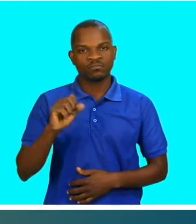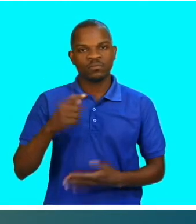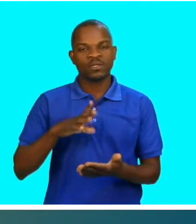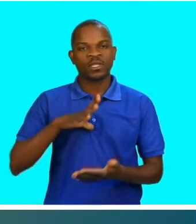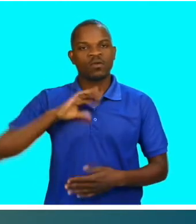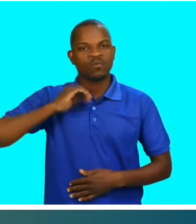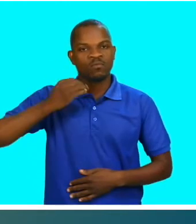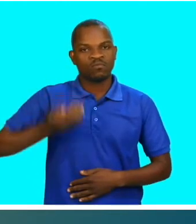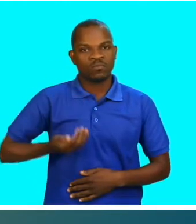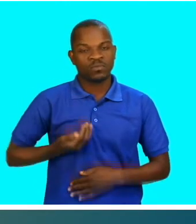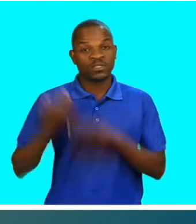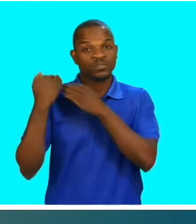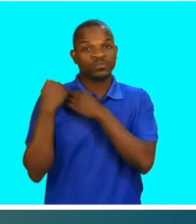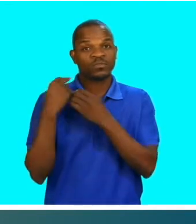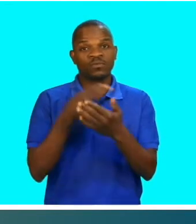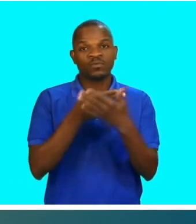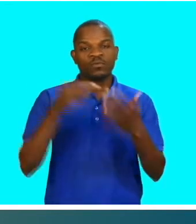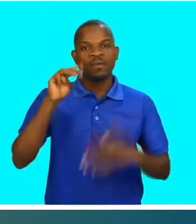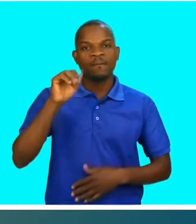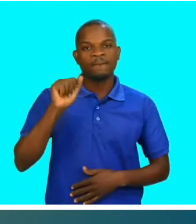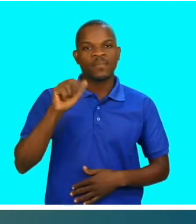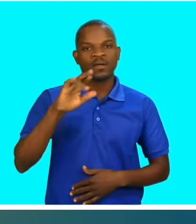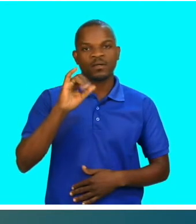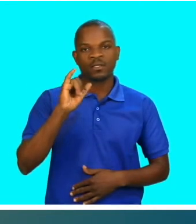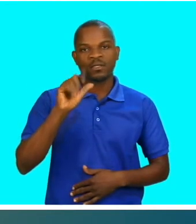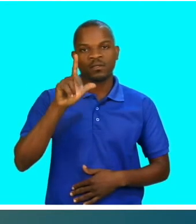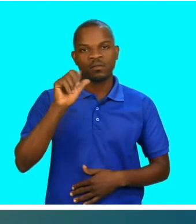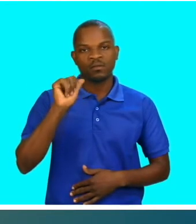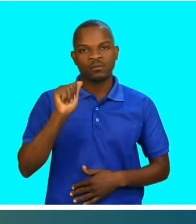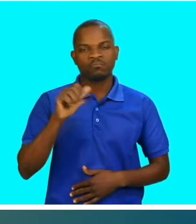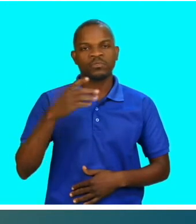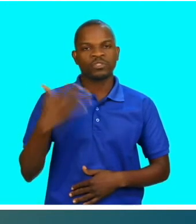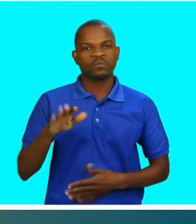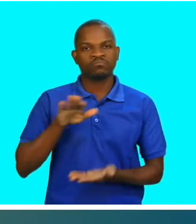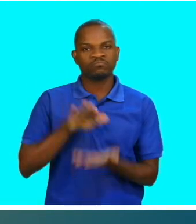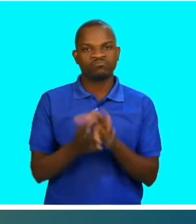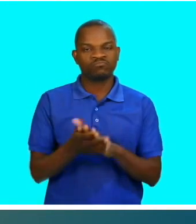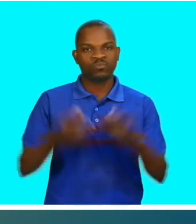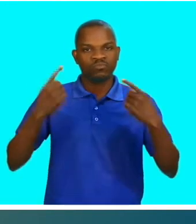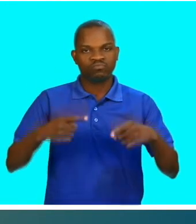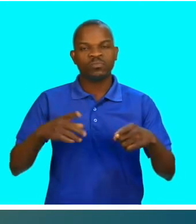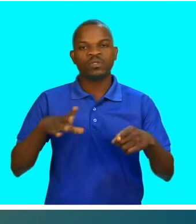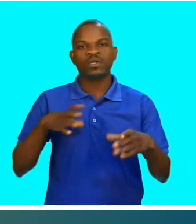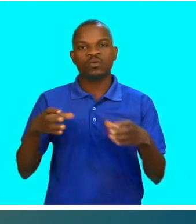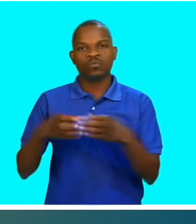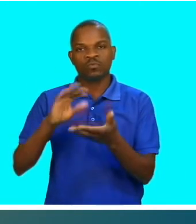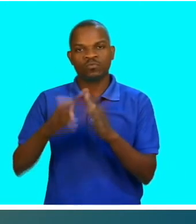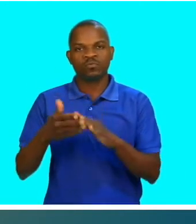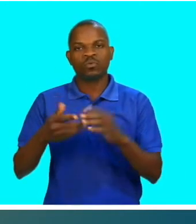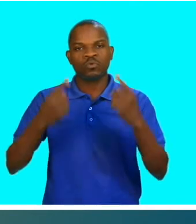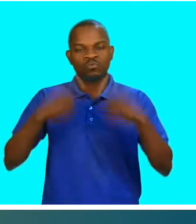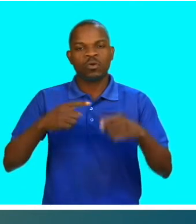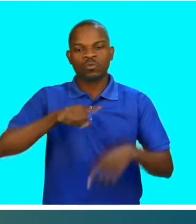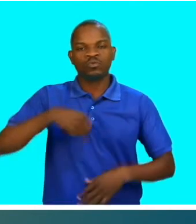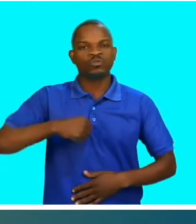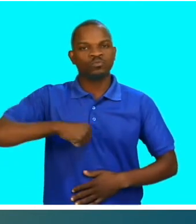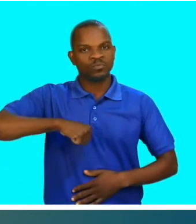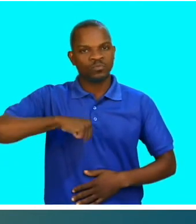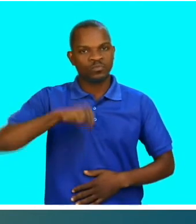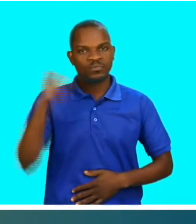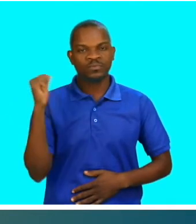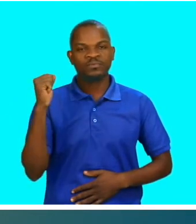que preparou esse evento. Então preparou também treinadores. E aí houve competições, a nossa escola ganhou.